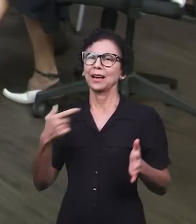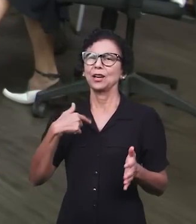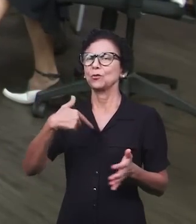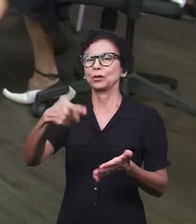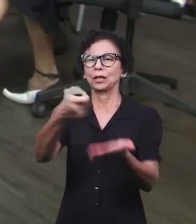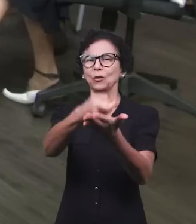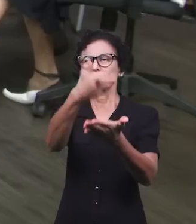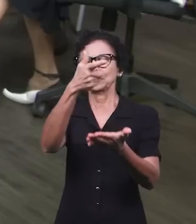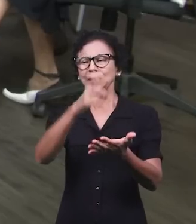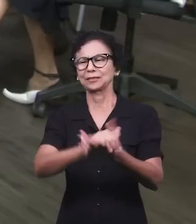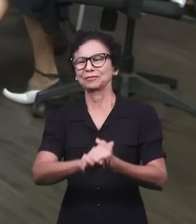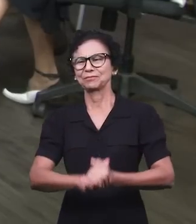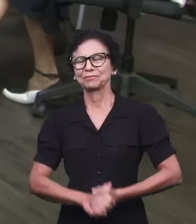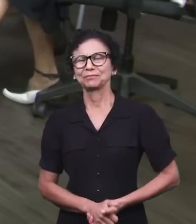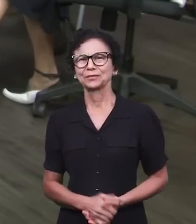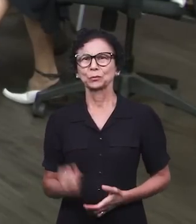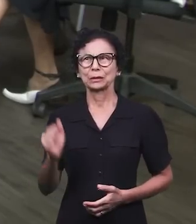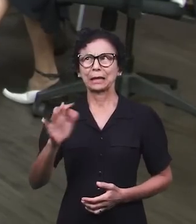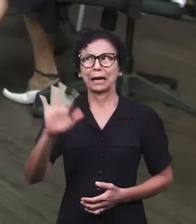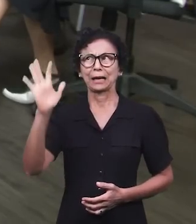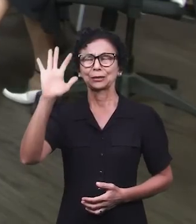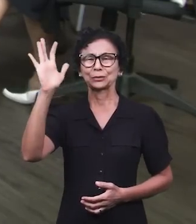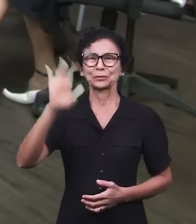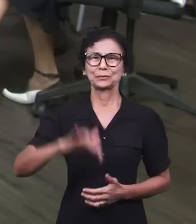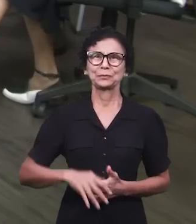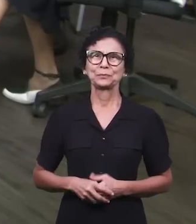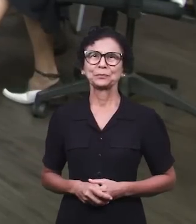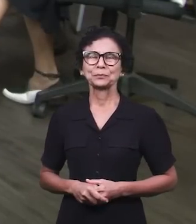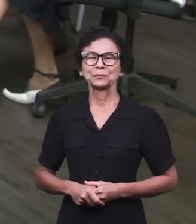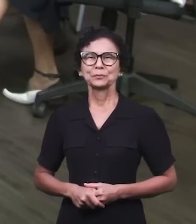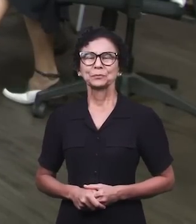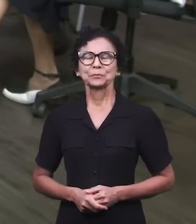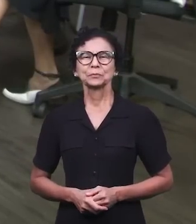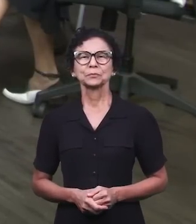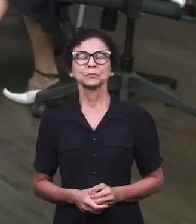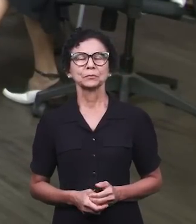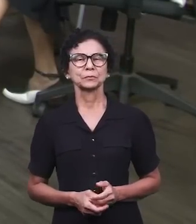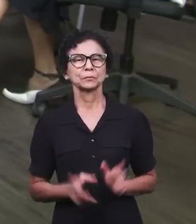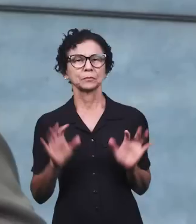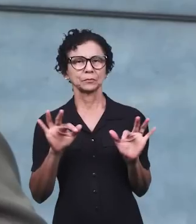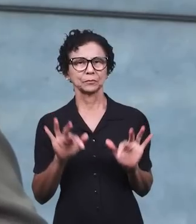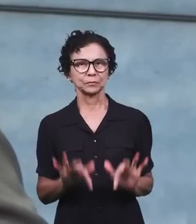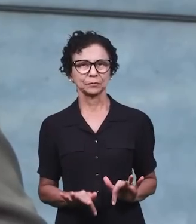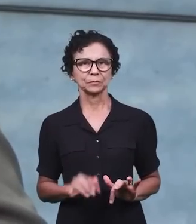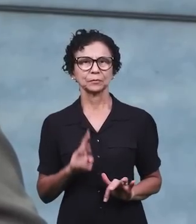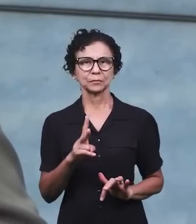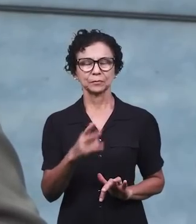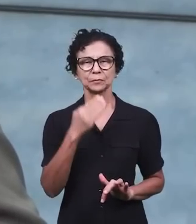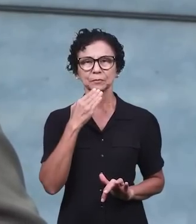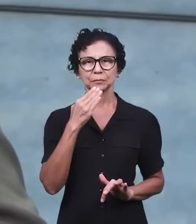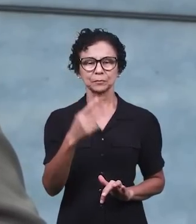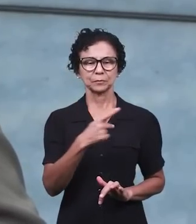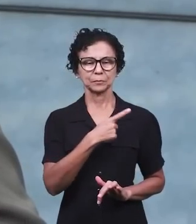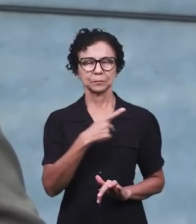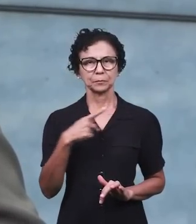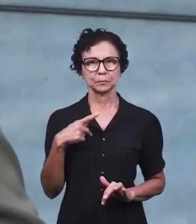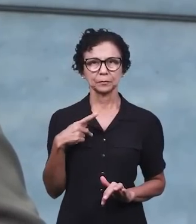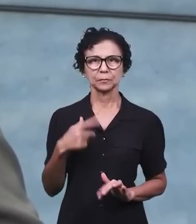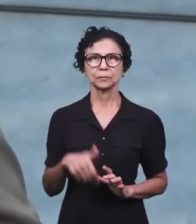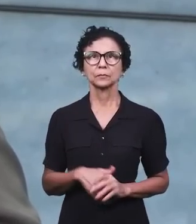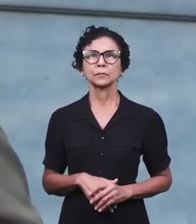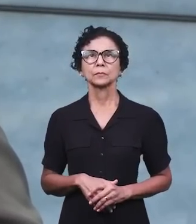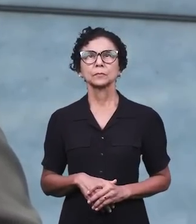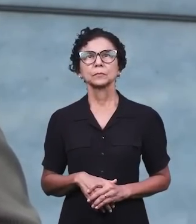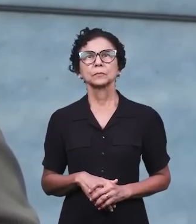mesmo. Muito bem. Sempre quando a gente está se aproximando do final da edição, a gente pede a um pastor que traga